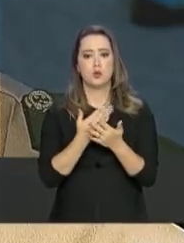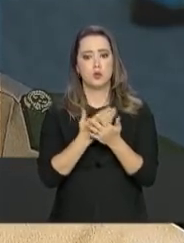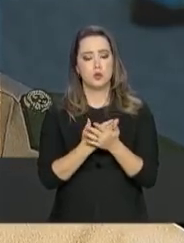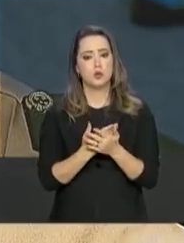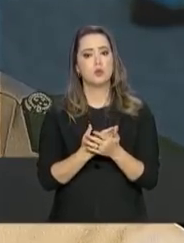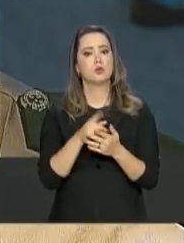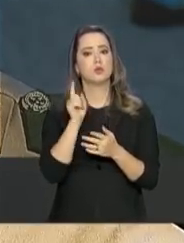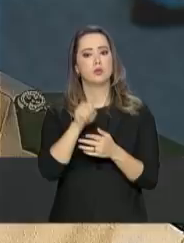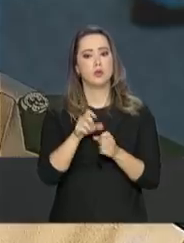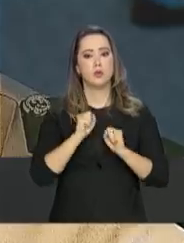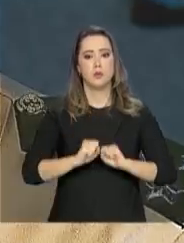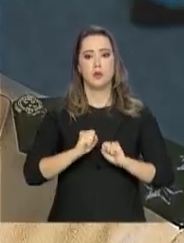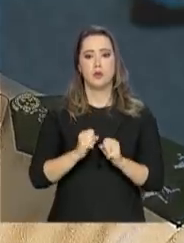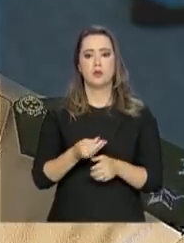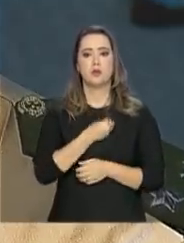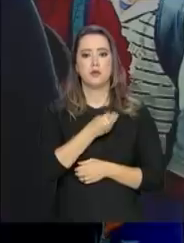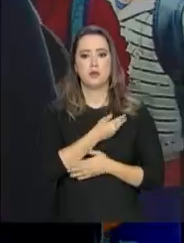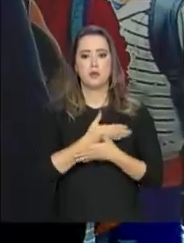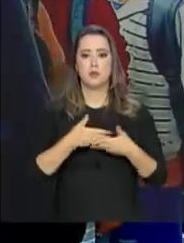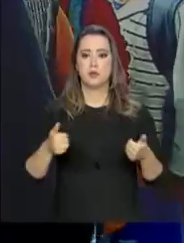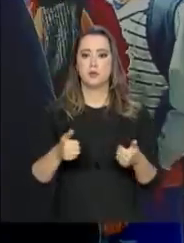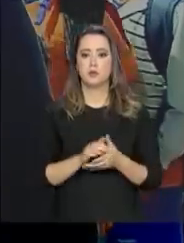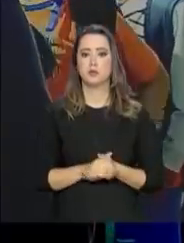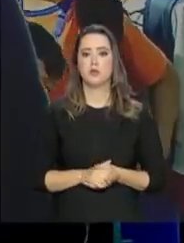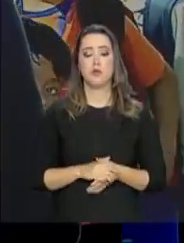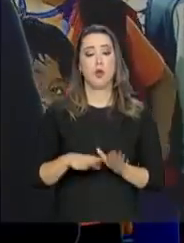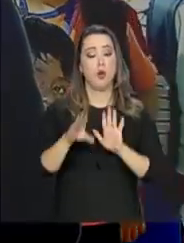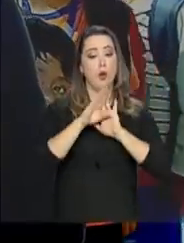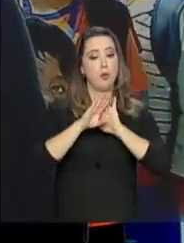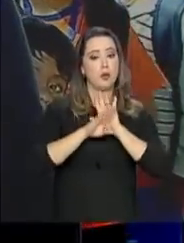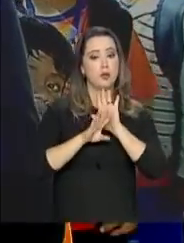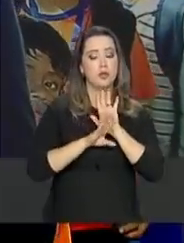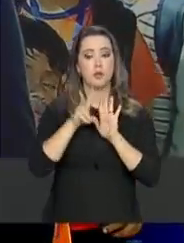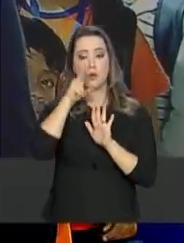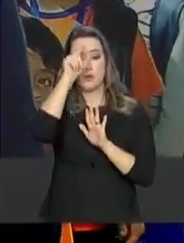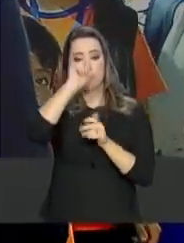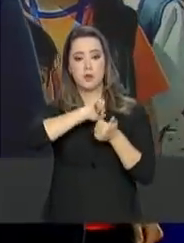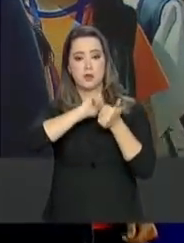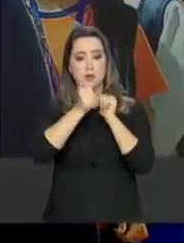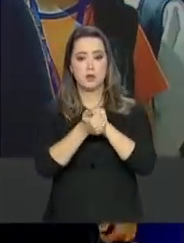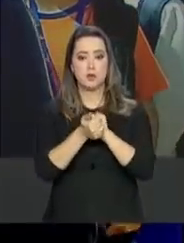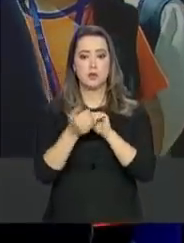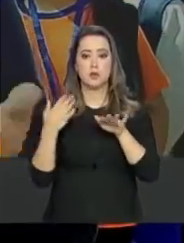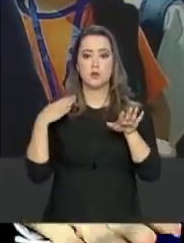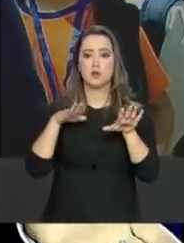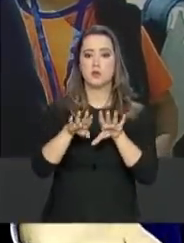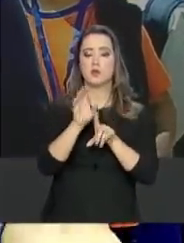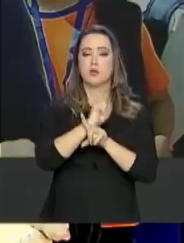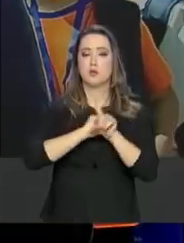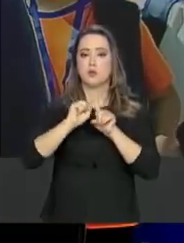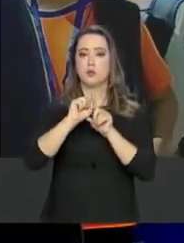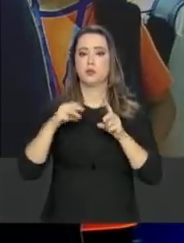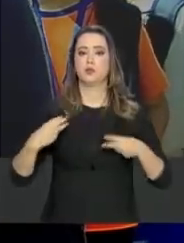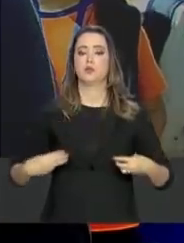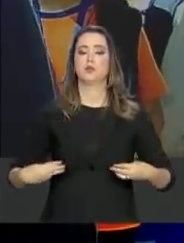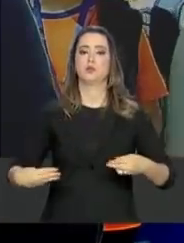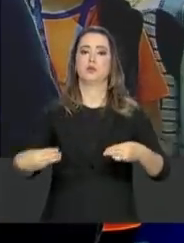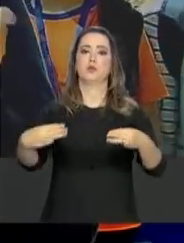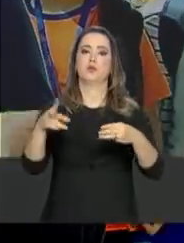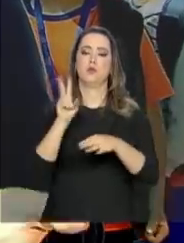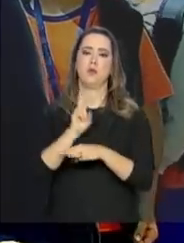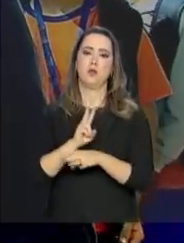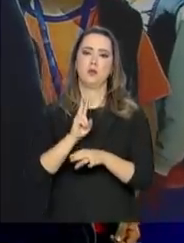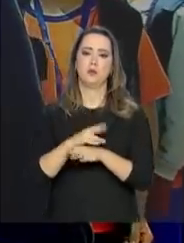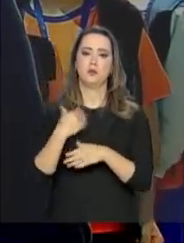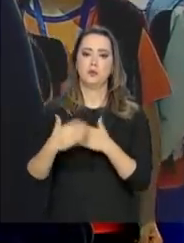dedicação ela pode ter uma vida muito longa o programa forças no esporte de inclusão social dos ministérios da defesa do sport e do